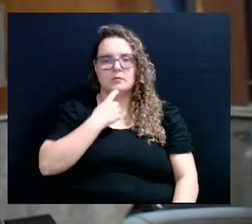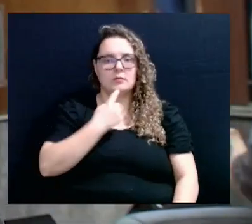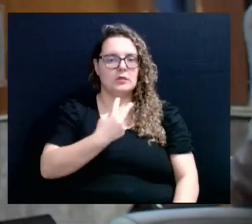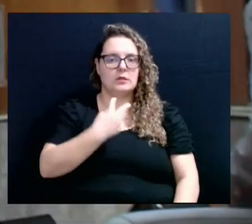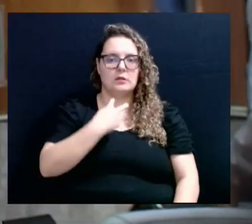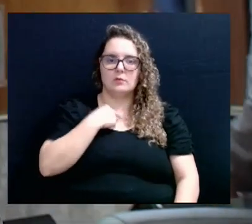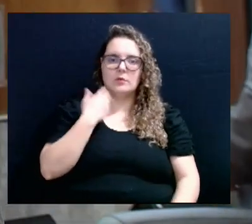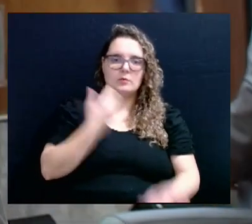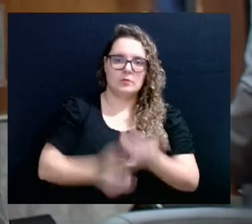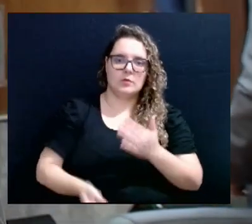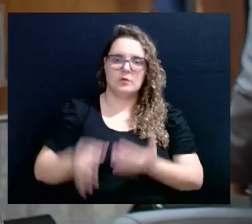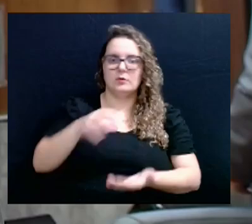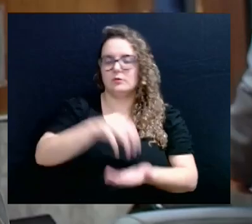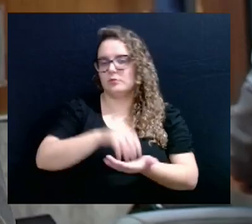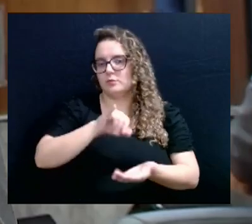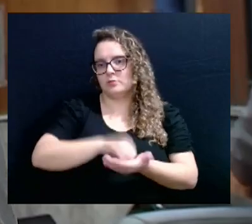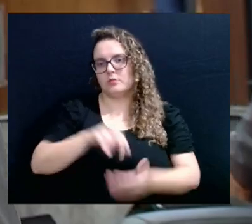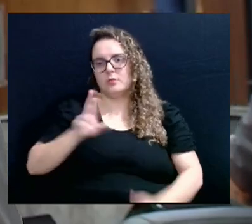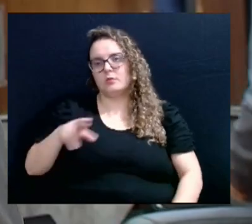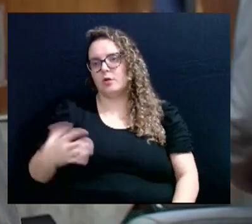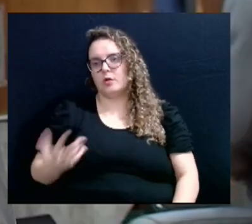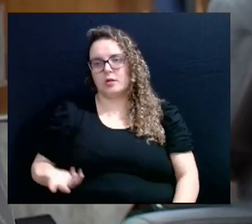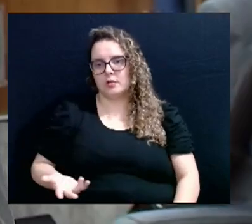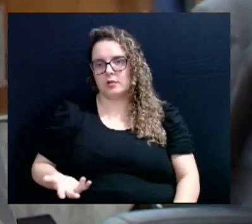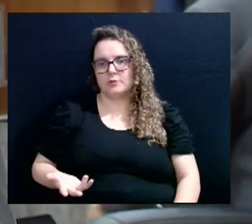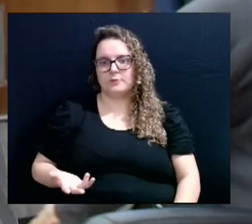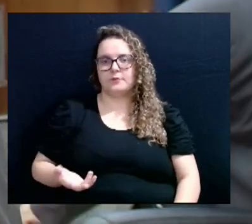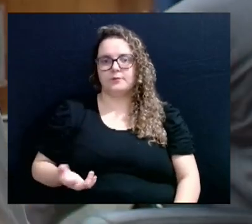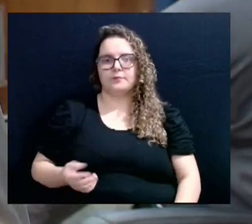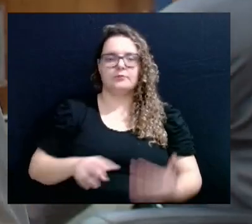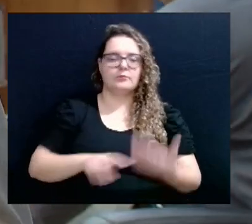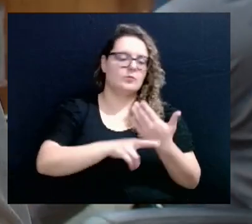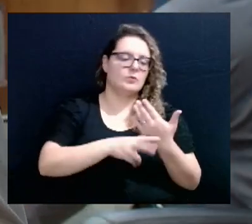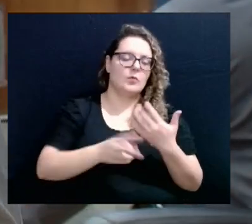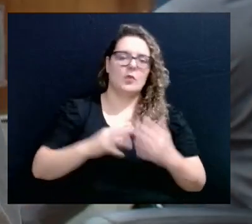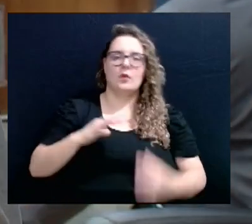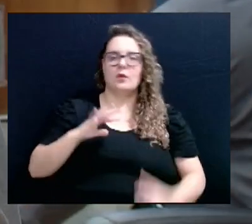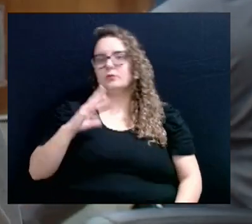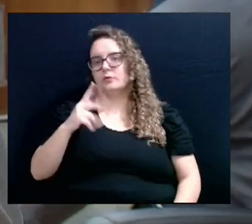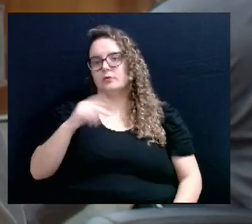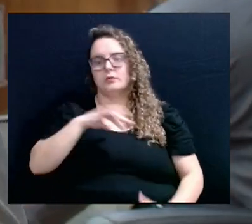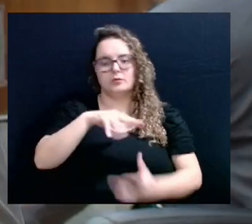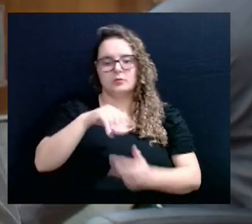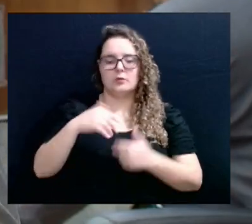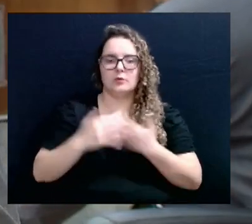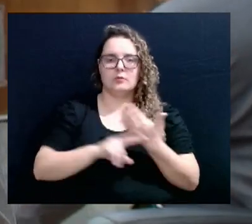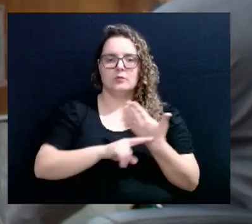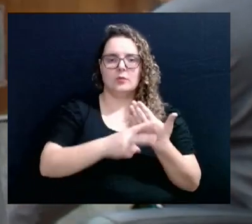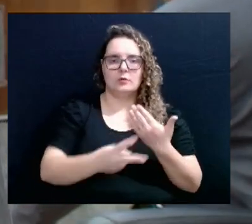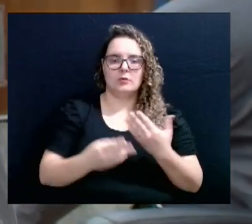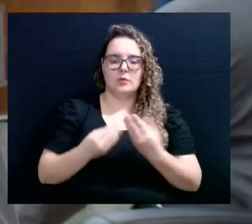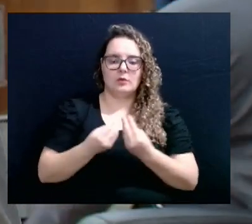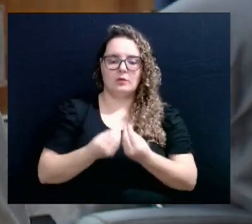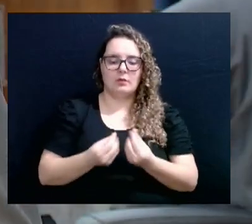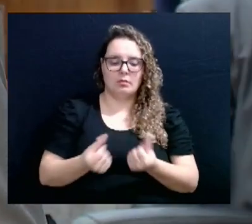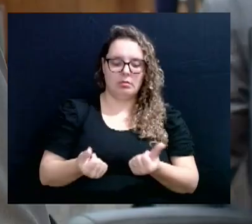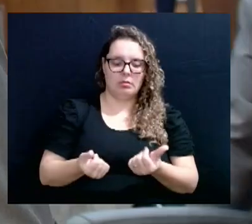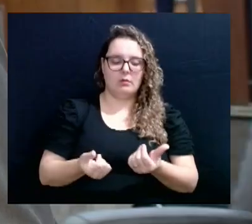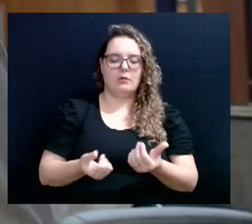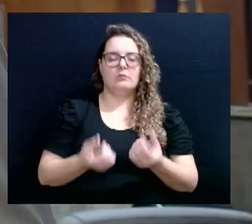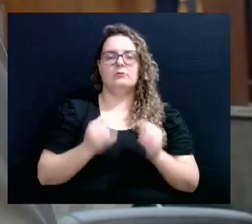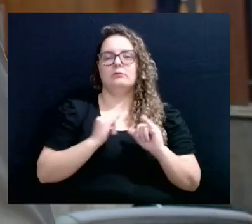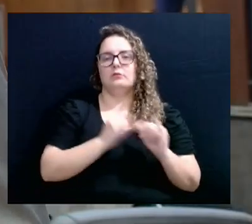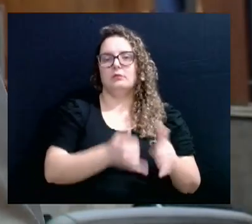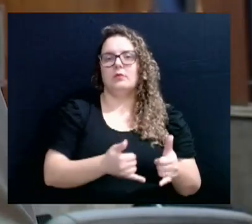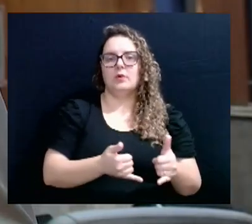por conta desses efeitos que ocorrem no mundo todo, né, que é a degradação, que é o aumento de moradores